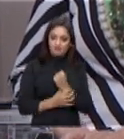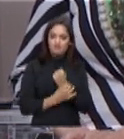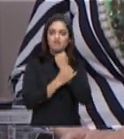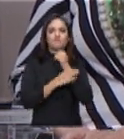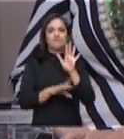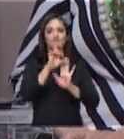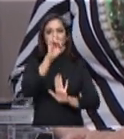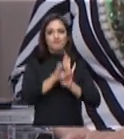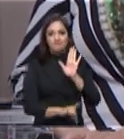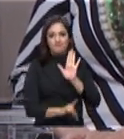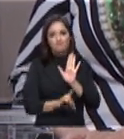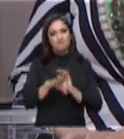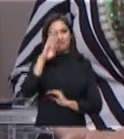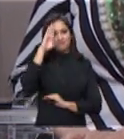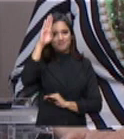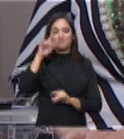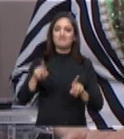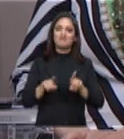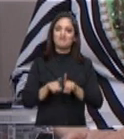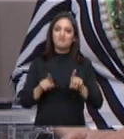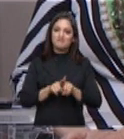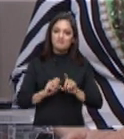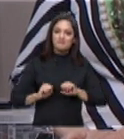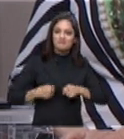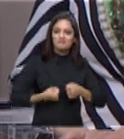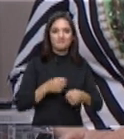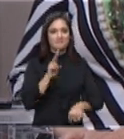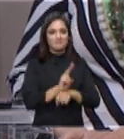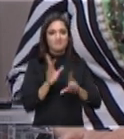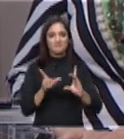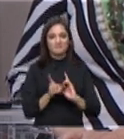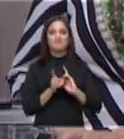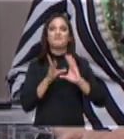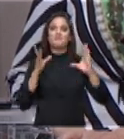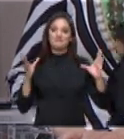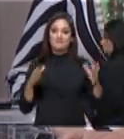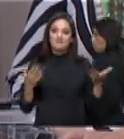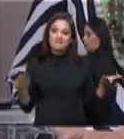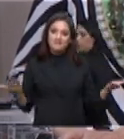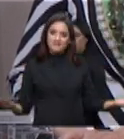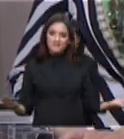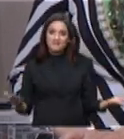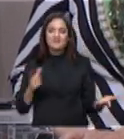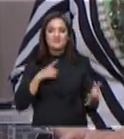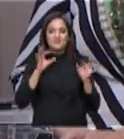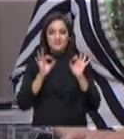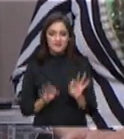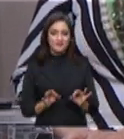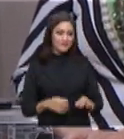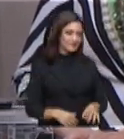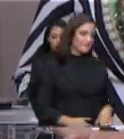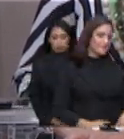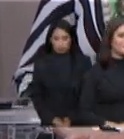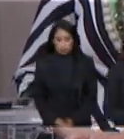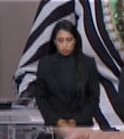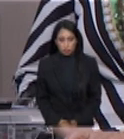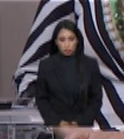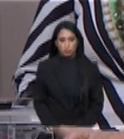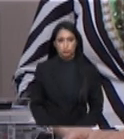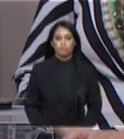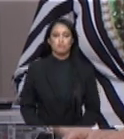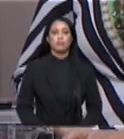direitos fundamentais e defender o regime democrático. Portanto, tenho absoluta certeza de que o